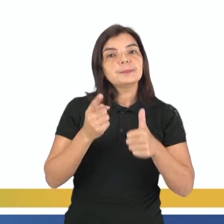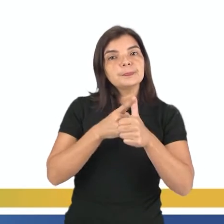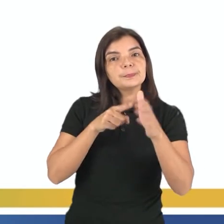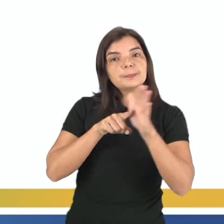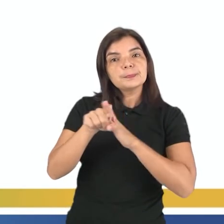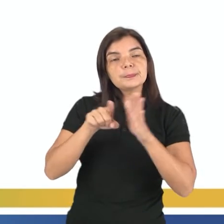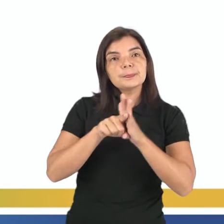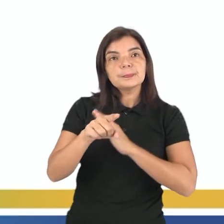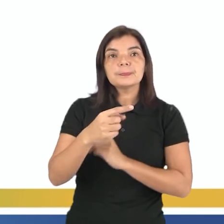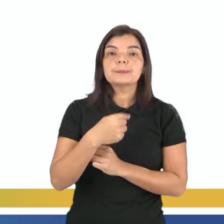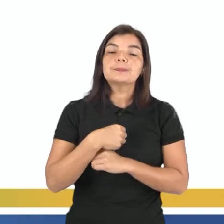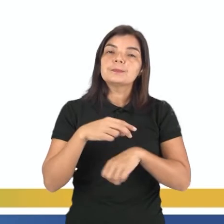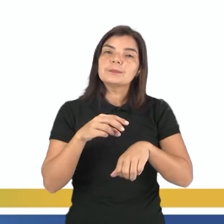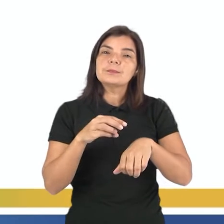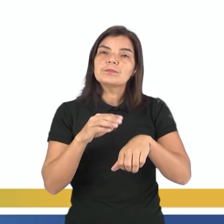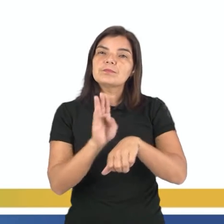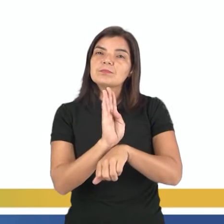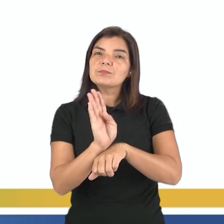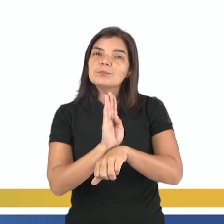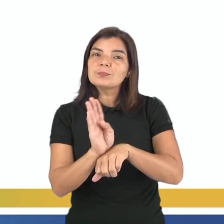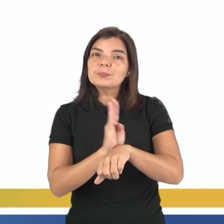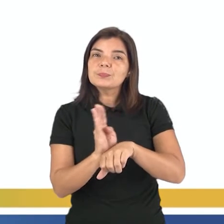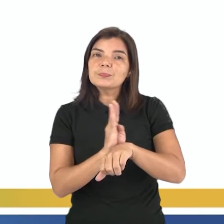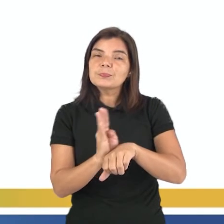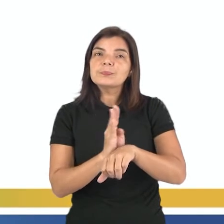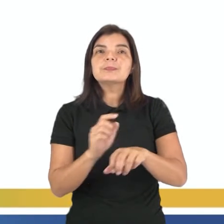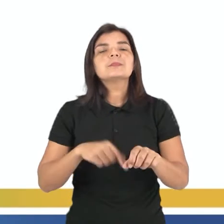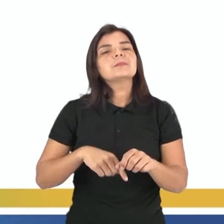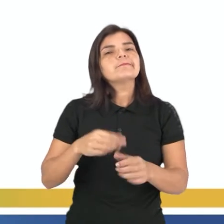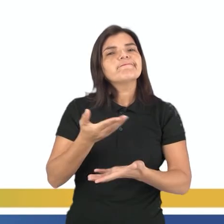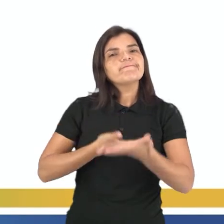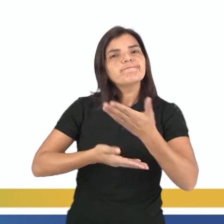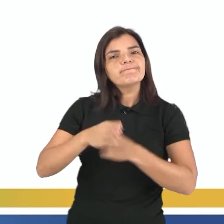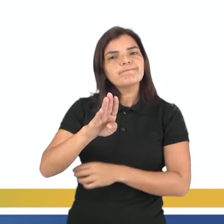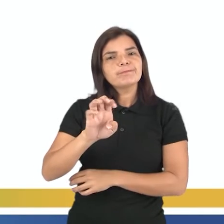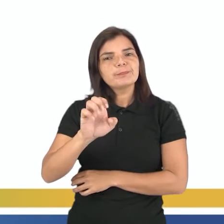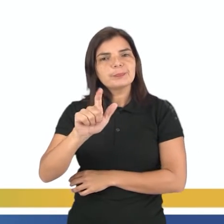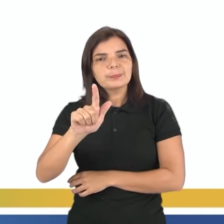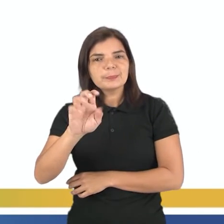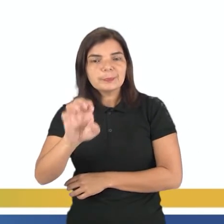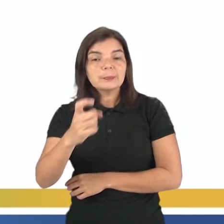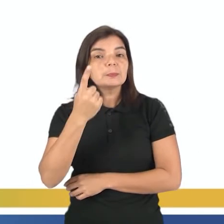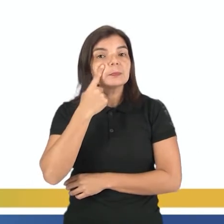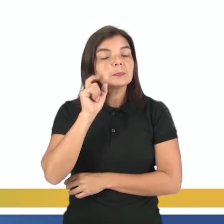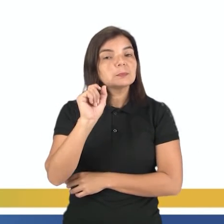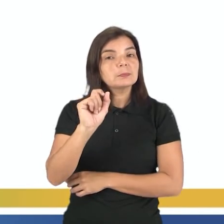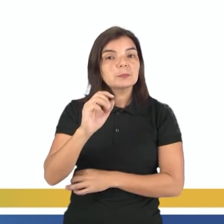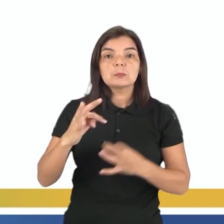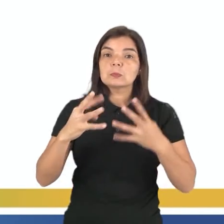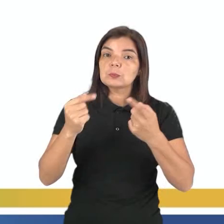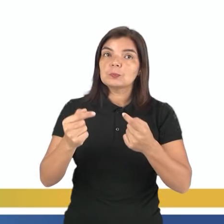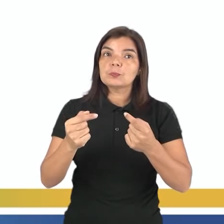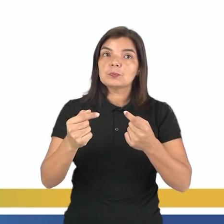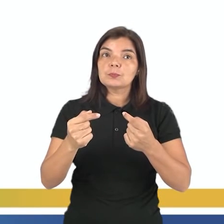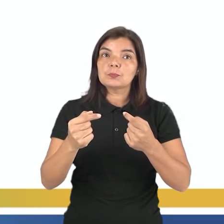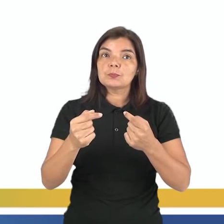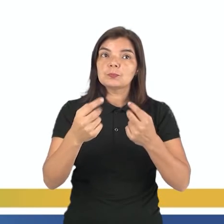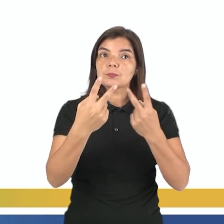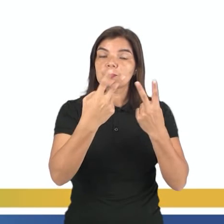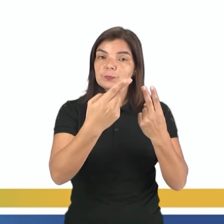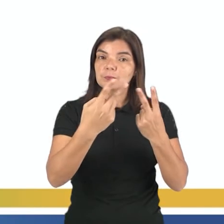primeiro triângulo em bege aí, pessoal, em relação aos lados, observe aí os traços. Todos os traços, eles